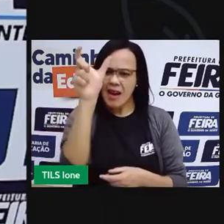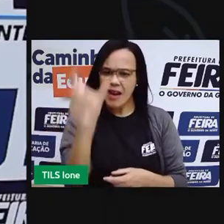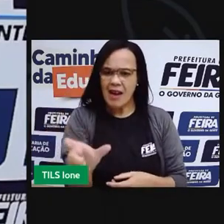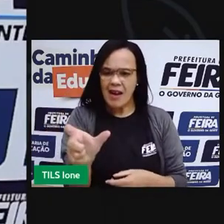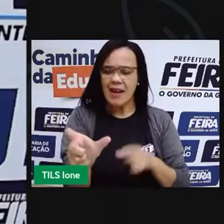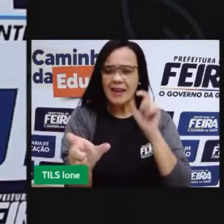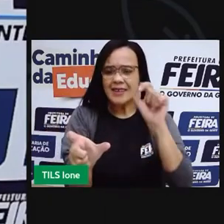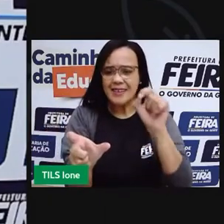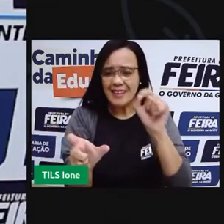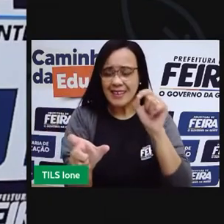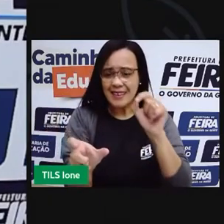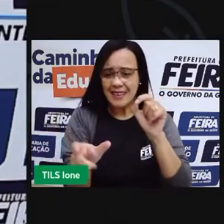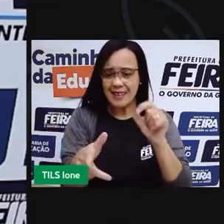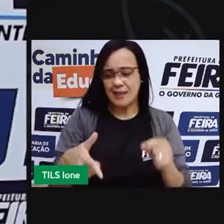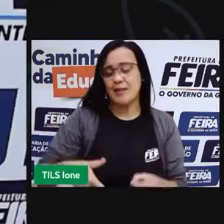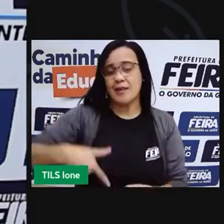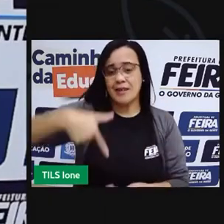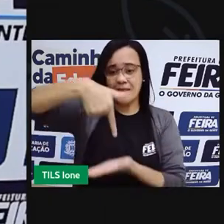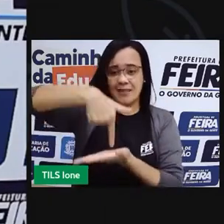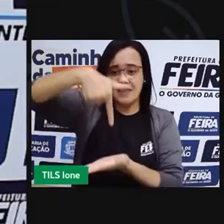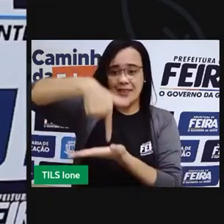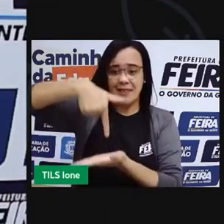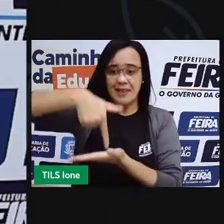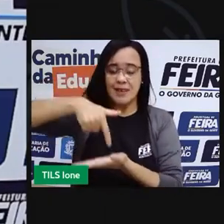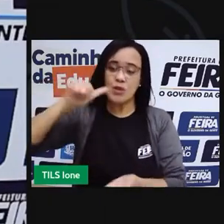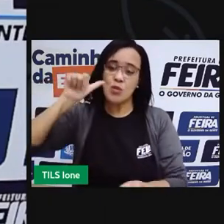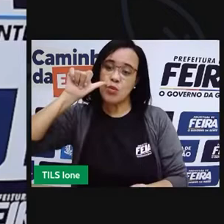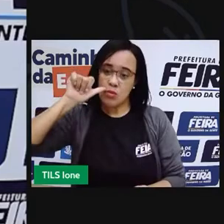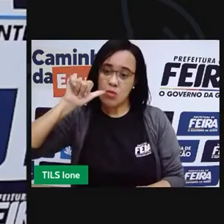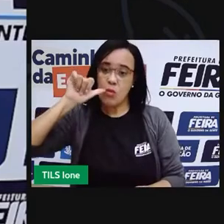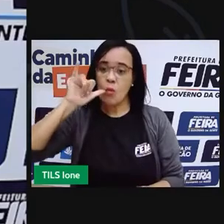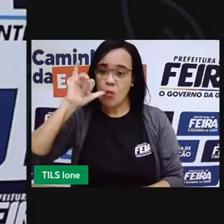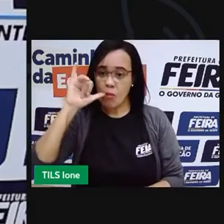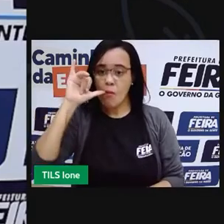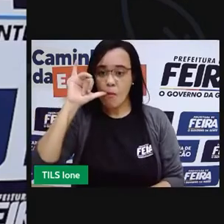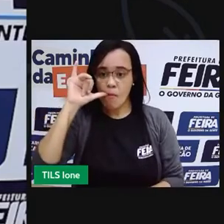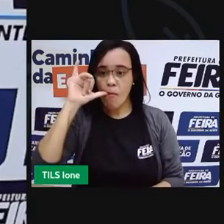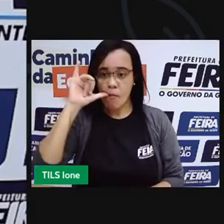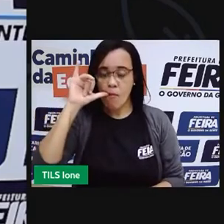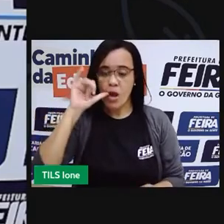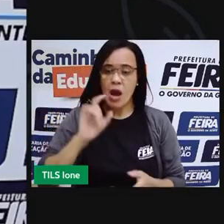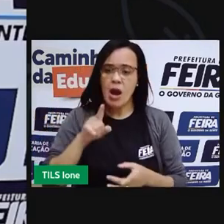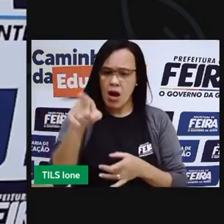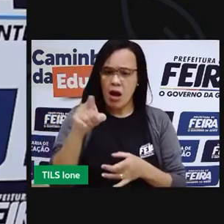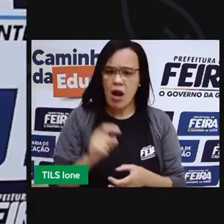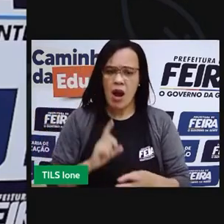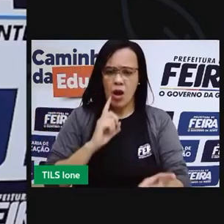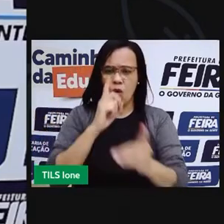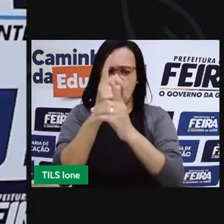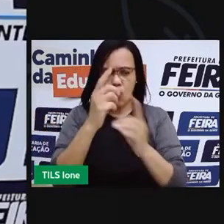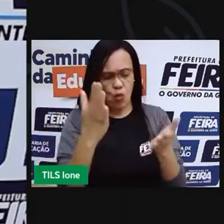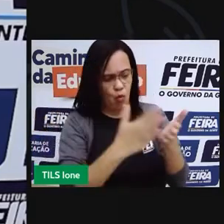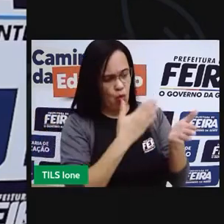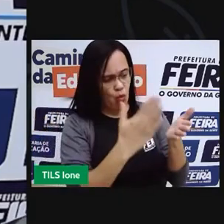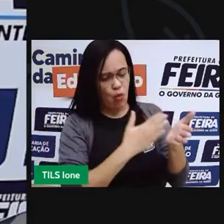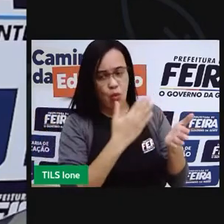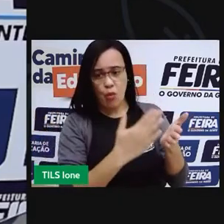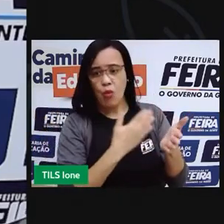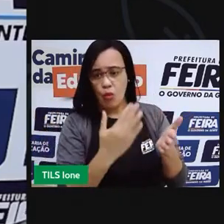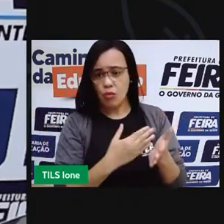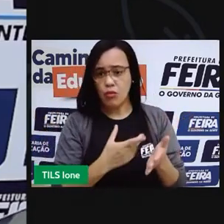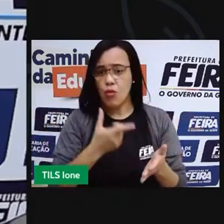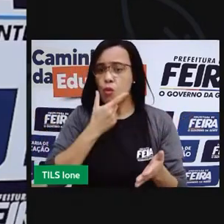Infantil e juvenil que gosto de frequentar. Lá encontrei livros de escritor brasileiro,